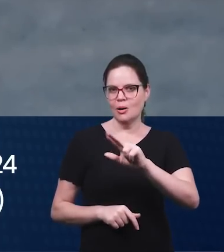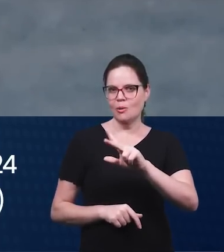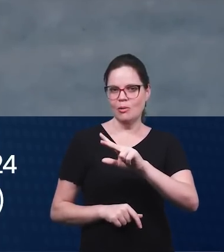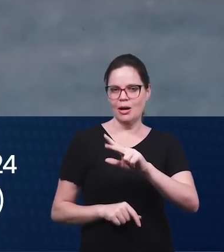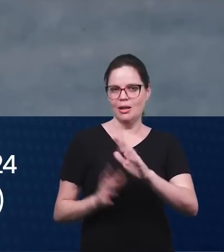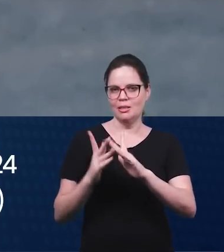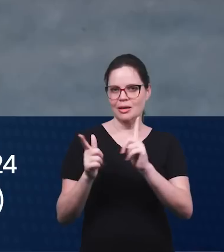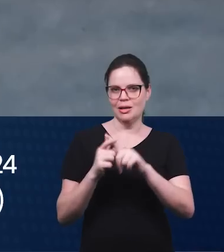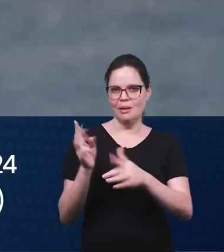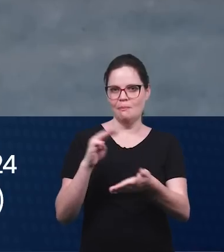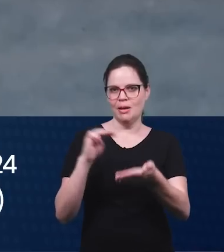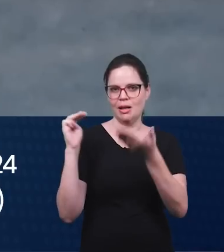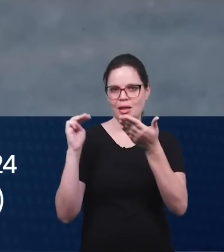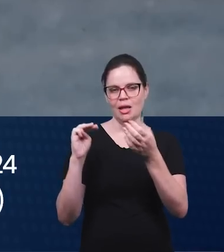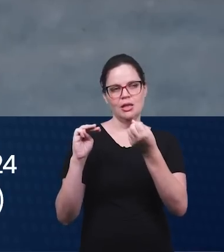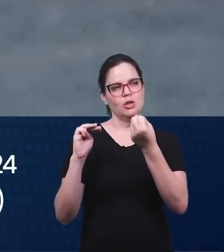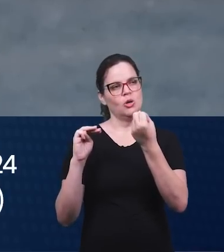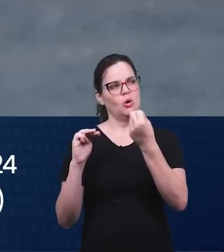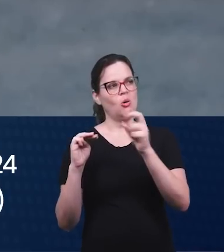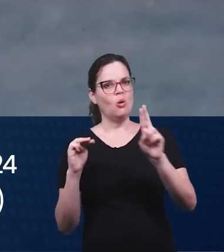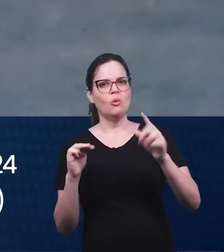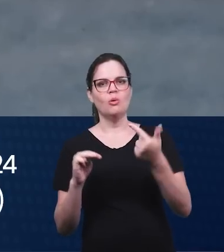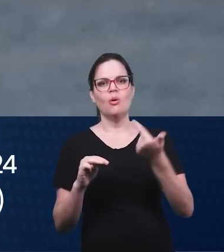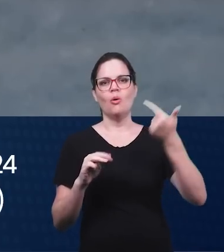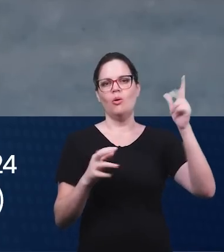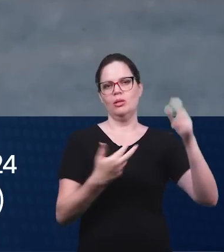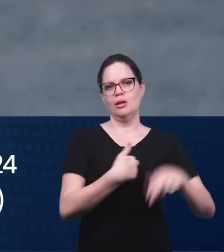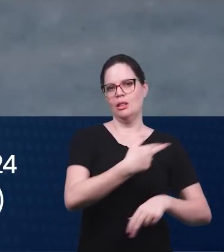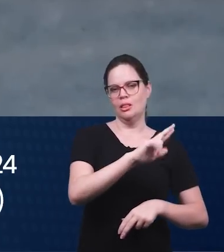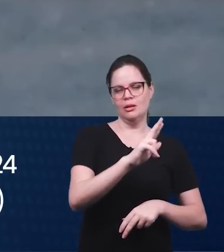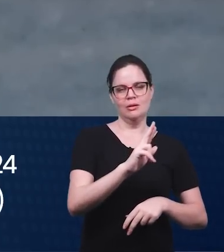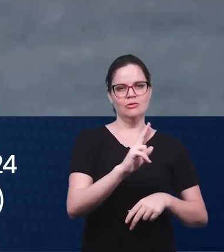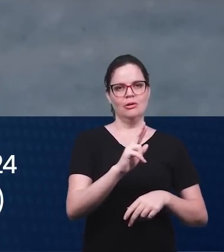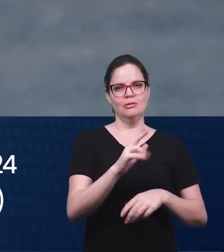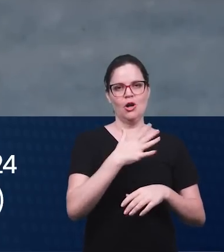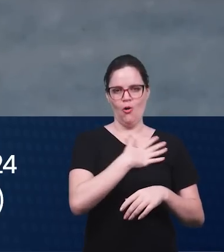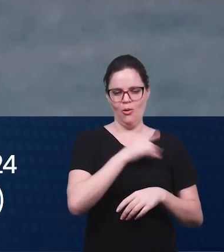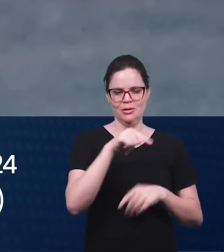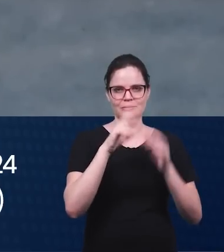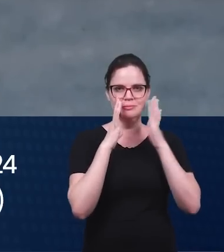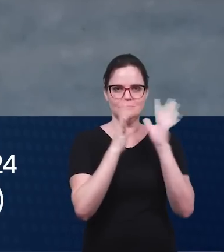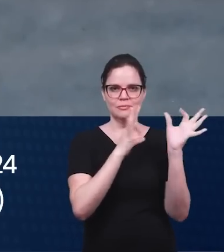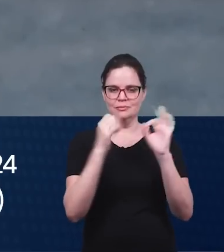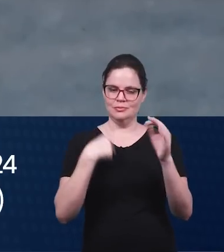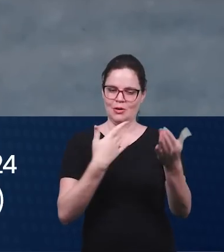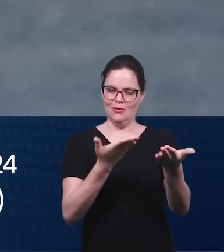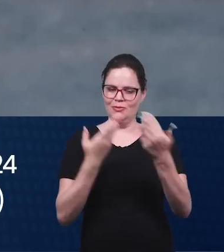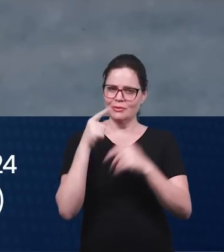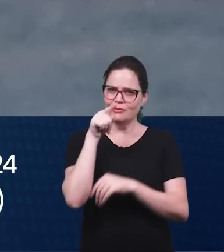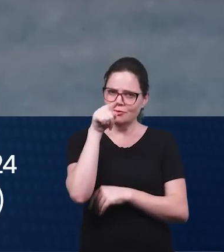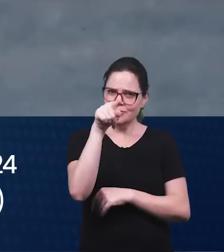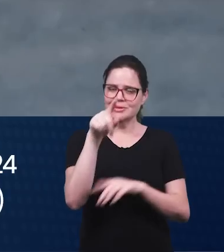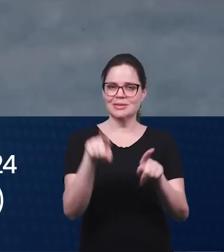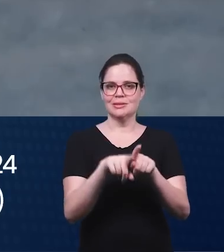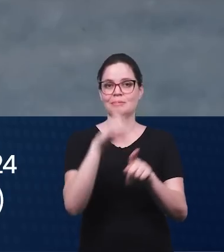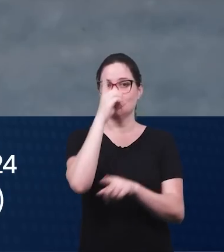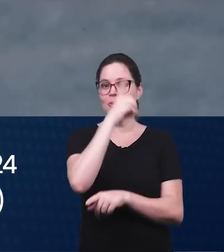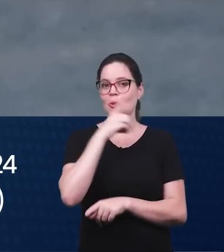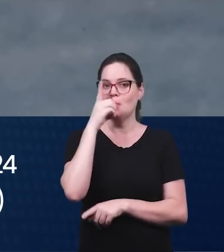é membro da Igreja Cristã Maranata ou é membro de outra igreja e acompanha esse conteúdo, eu quero fazer esse convite especial para